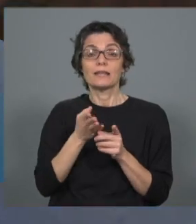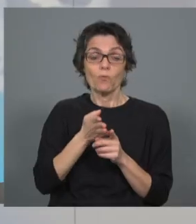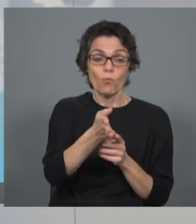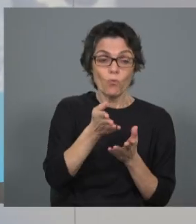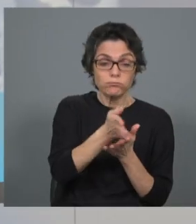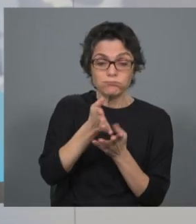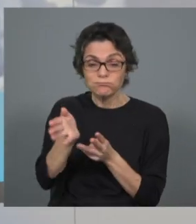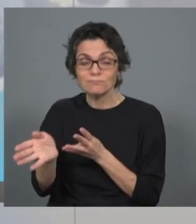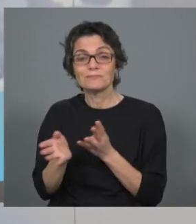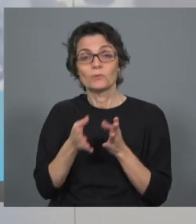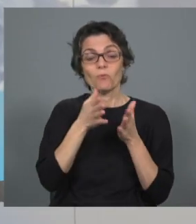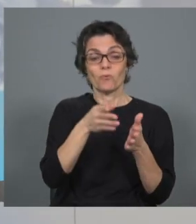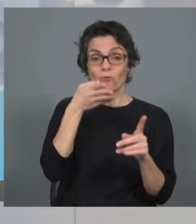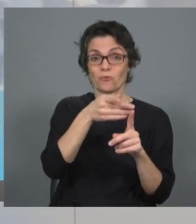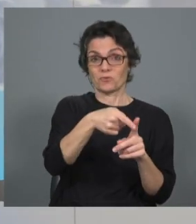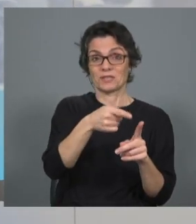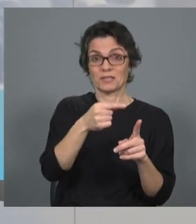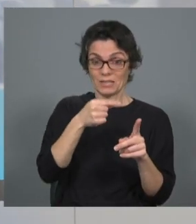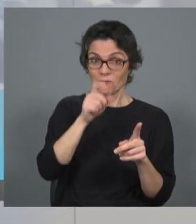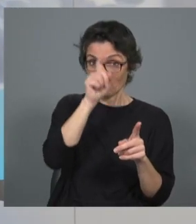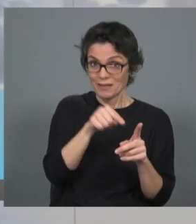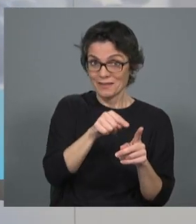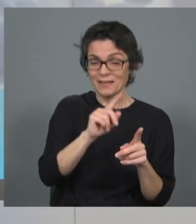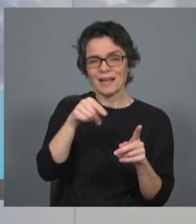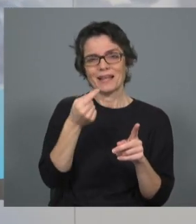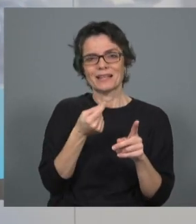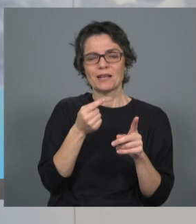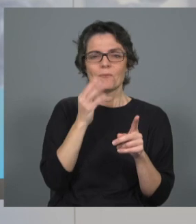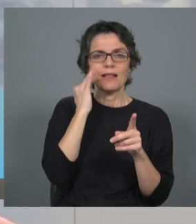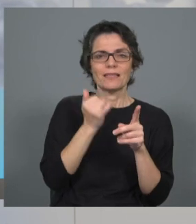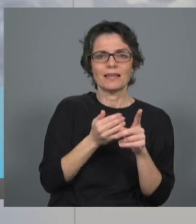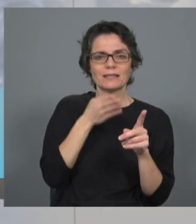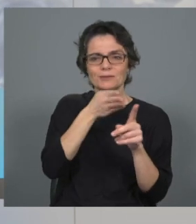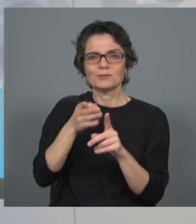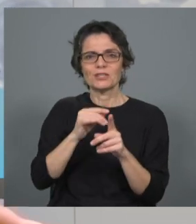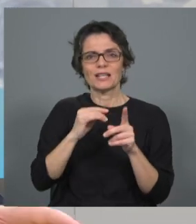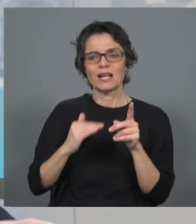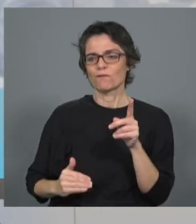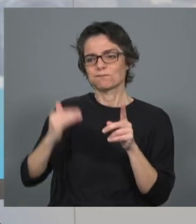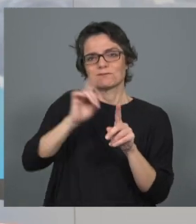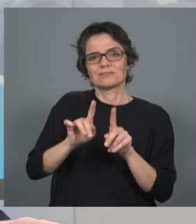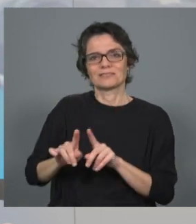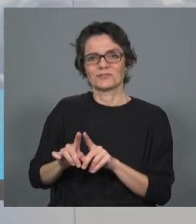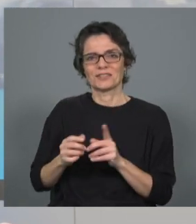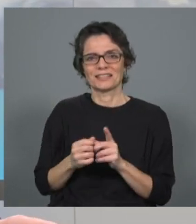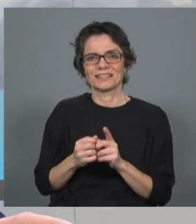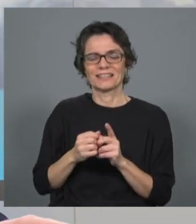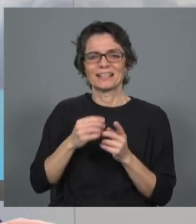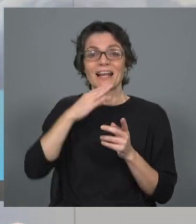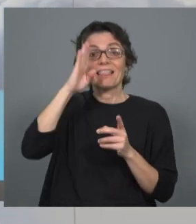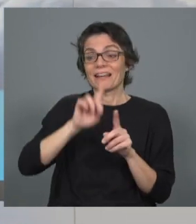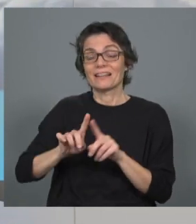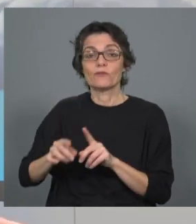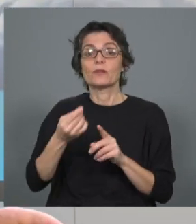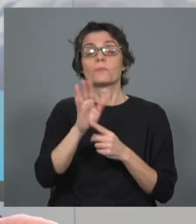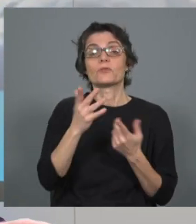dia e procuram percorrer todas as idades. Tentámos percorrer desde no